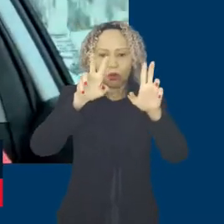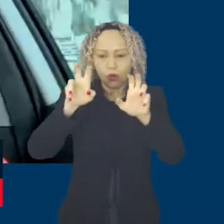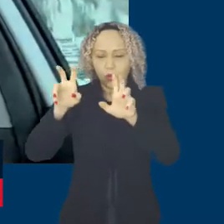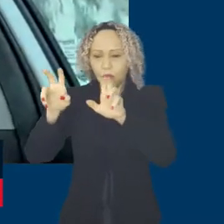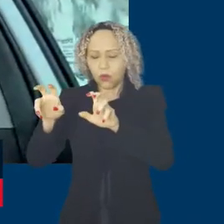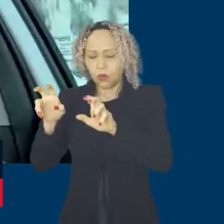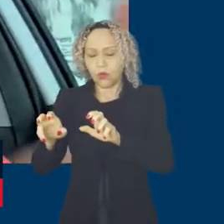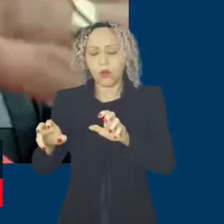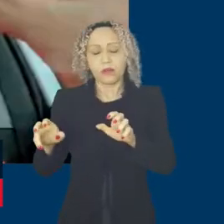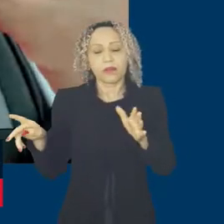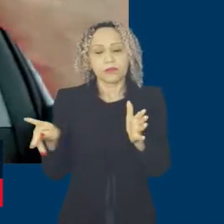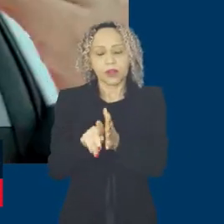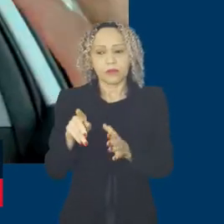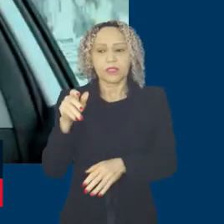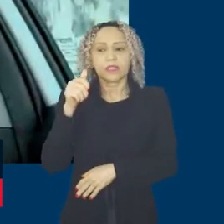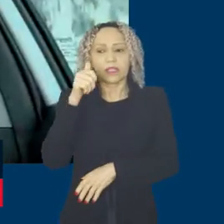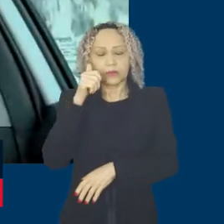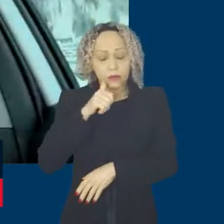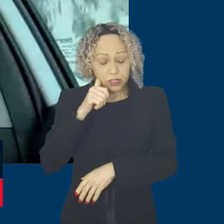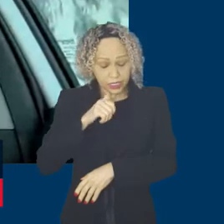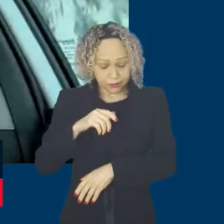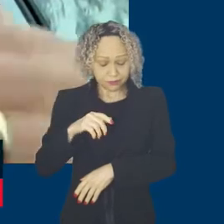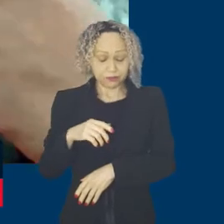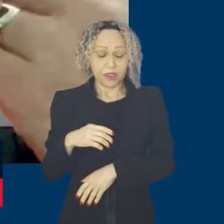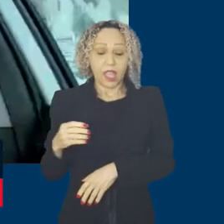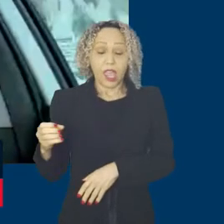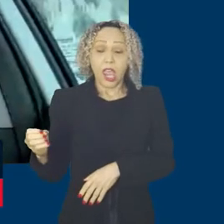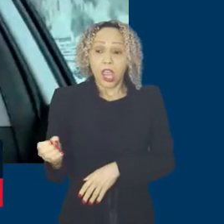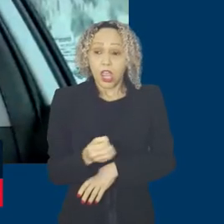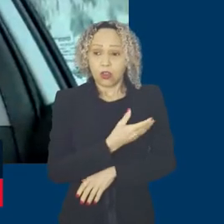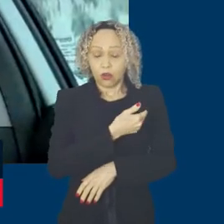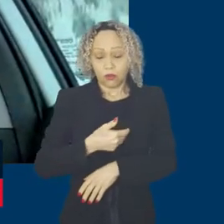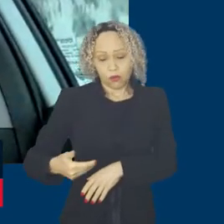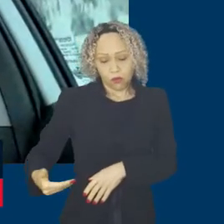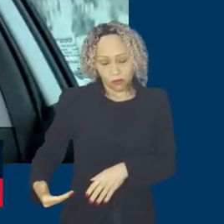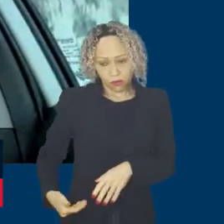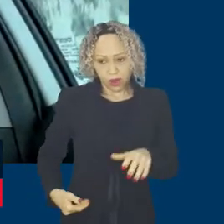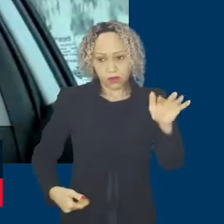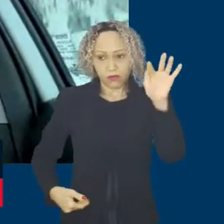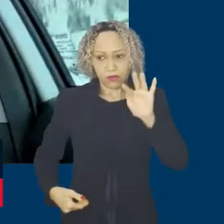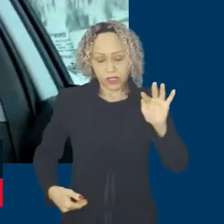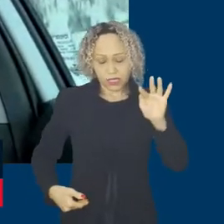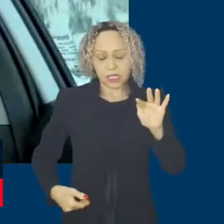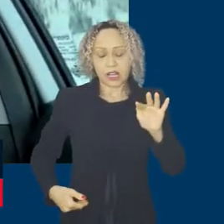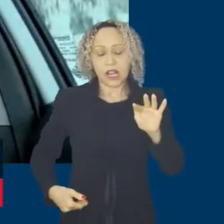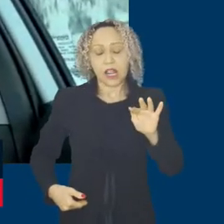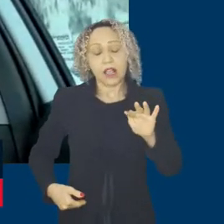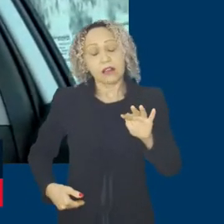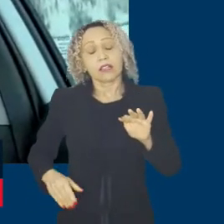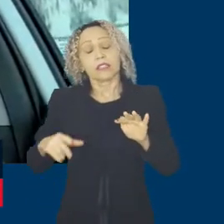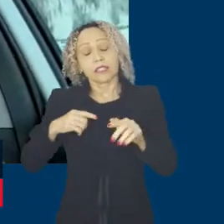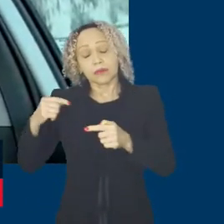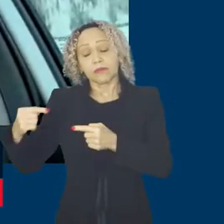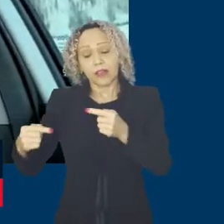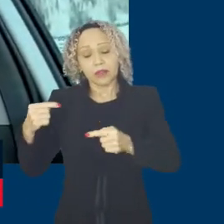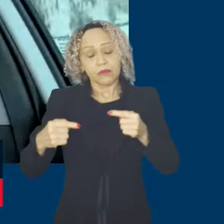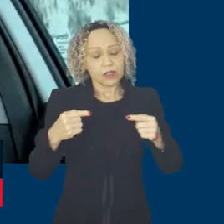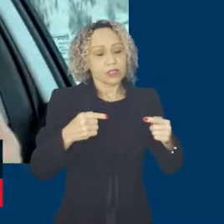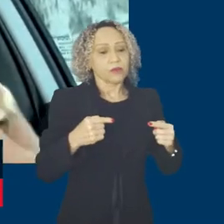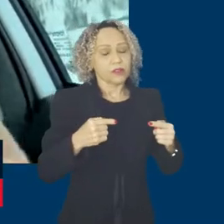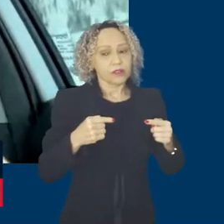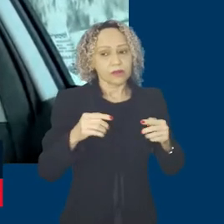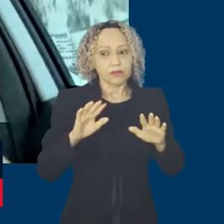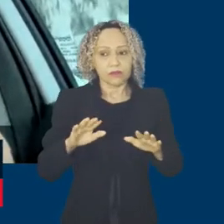um governo novo, temos ministério, temos várias políticas públicas e a gente precisa fazer isso chegar de